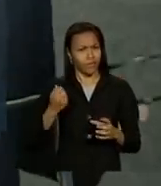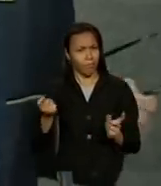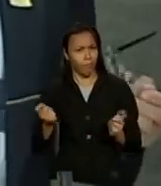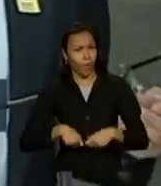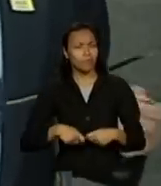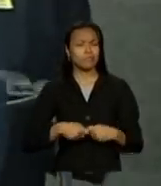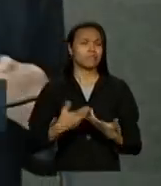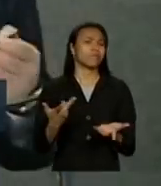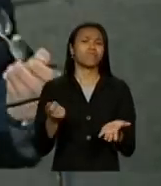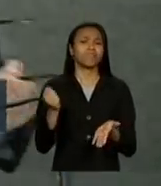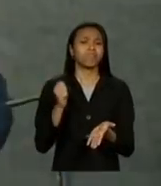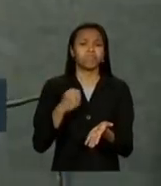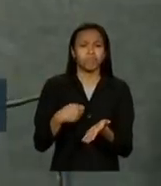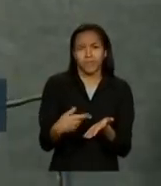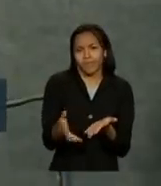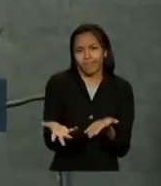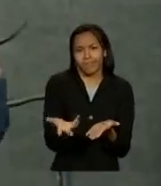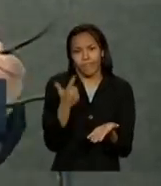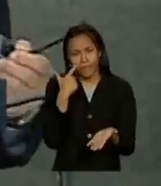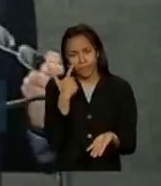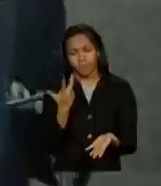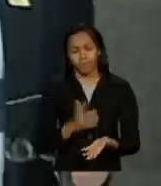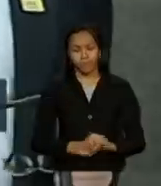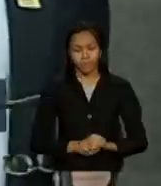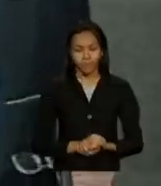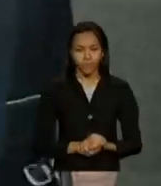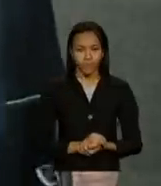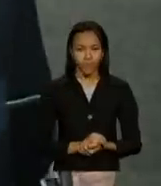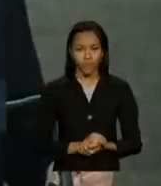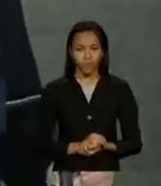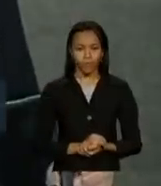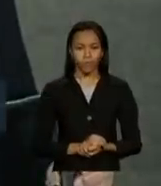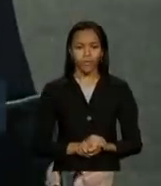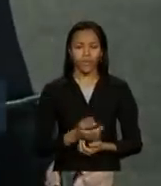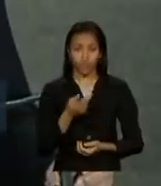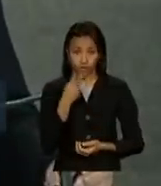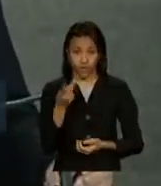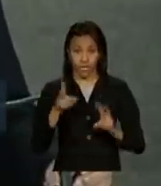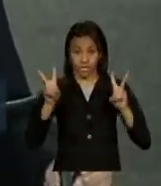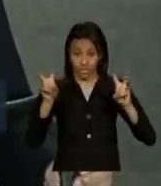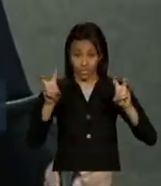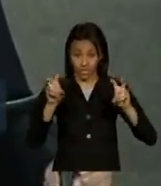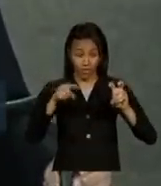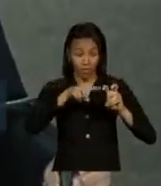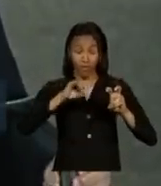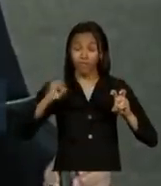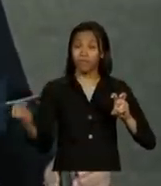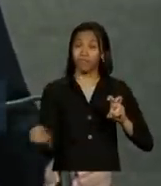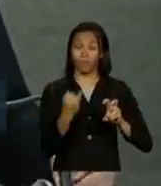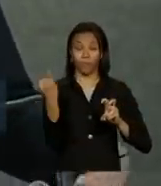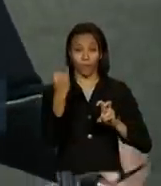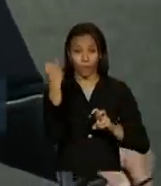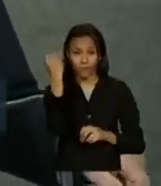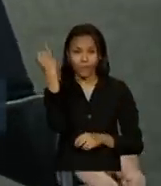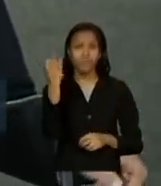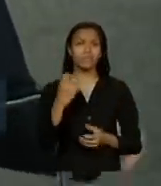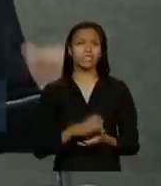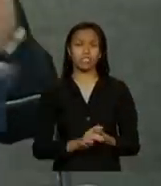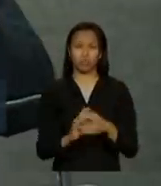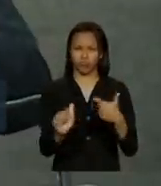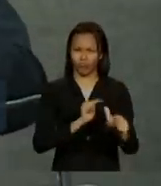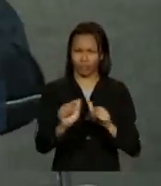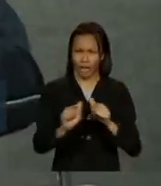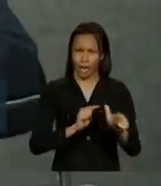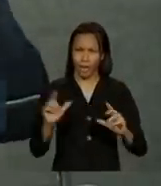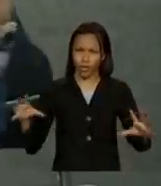escrever o que quiser o troço ou pega ou não pega Tá certo não Não né vou dizer esse tema vale muito mais de de um trabalho